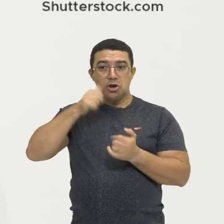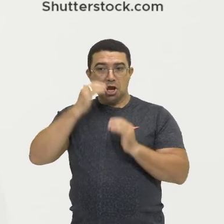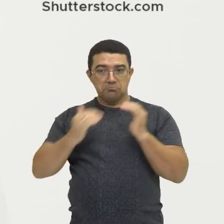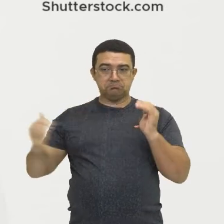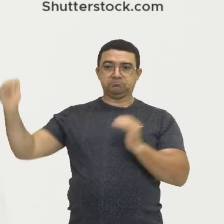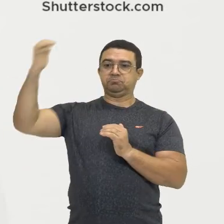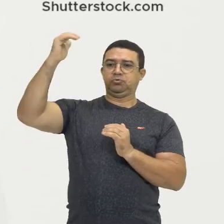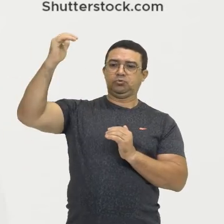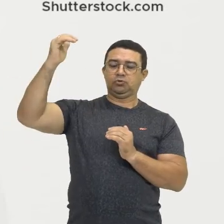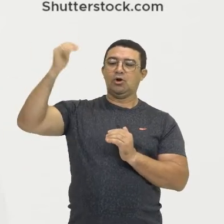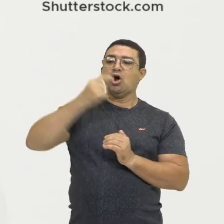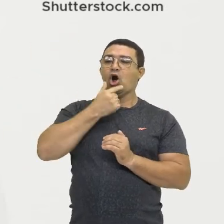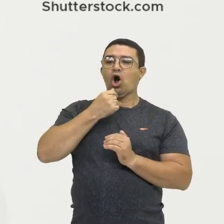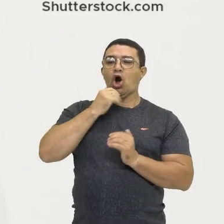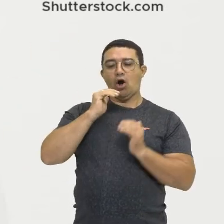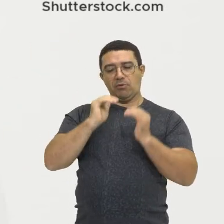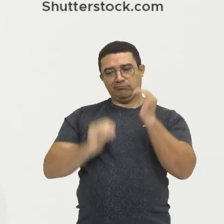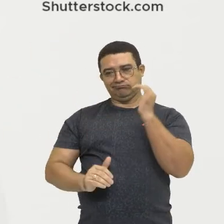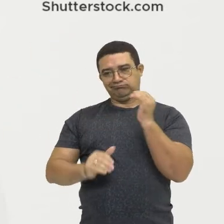sua